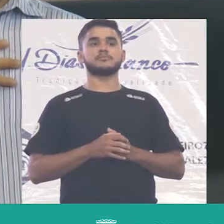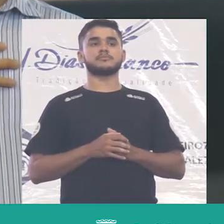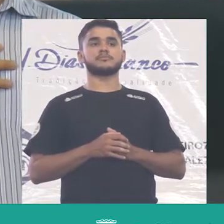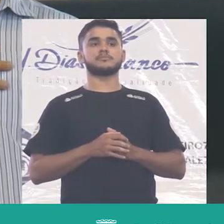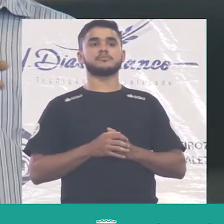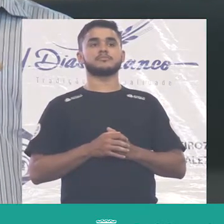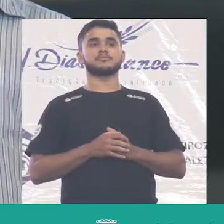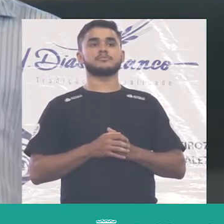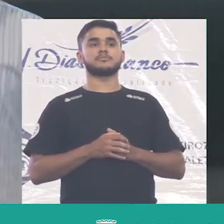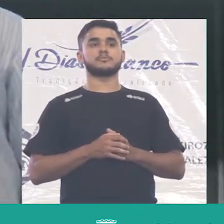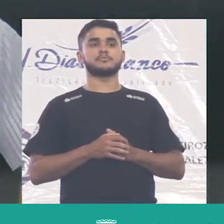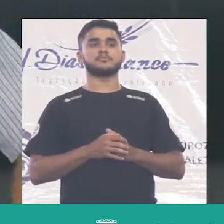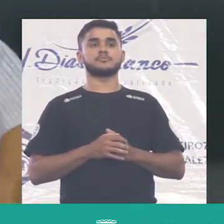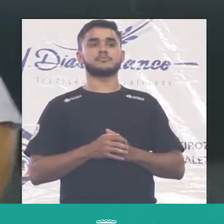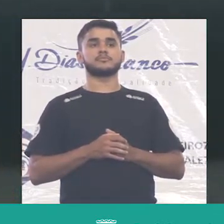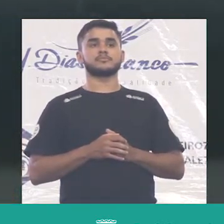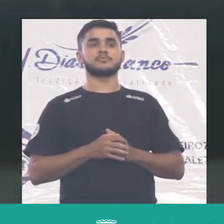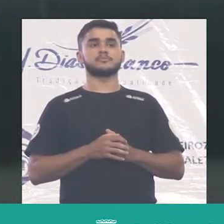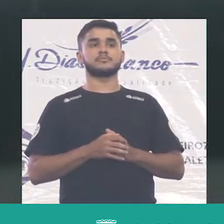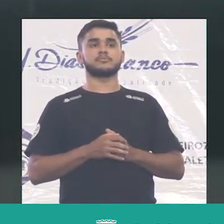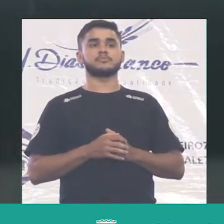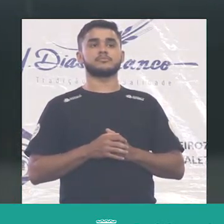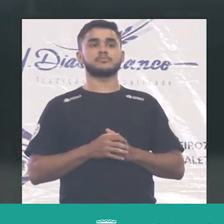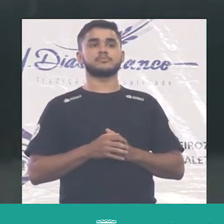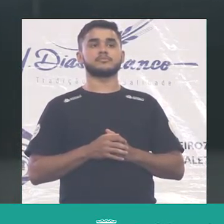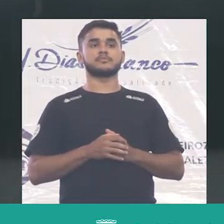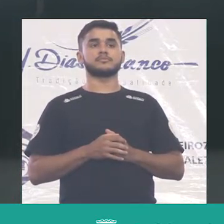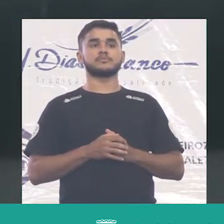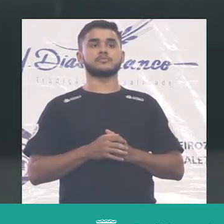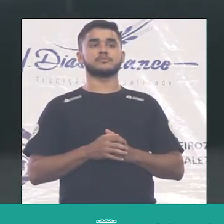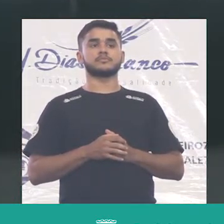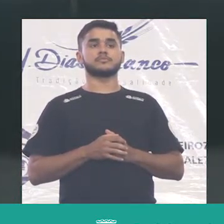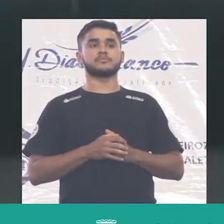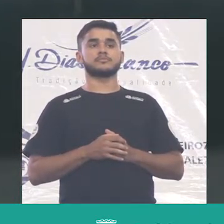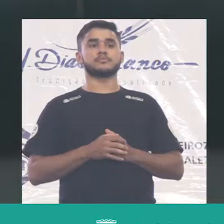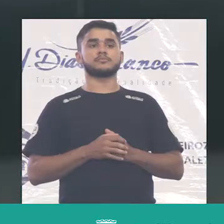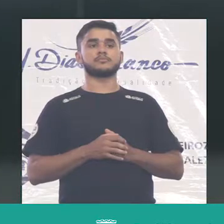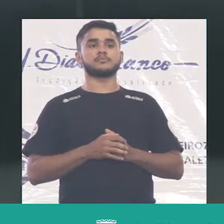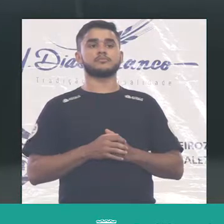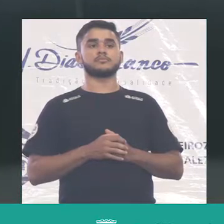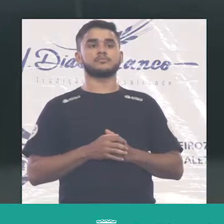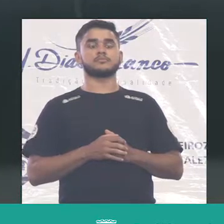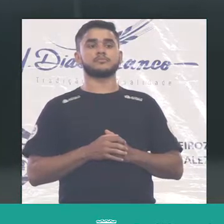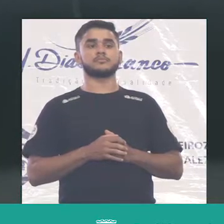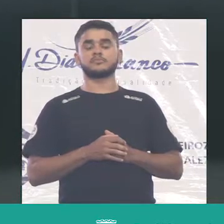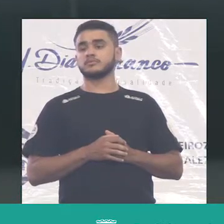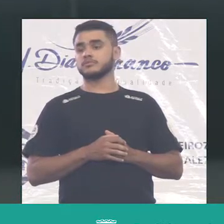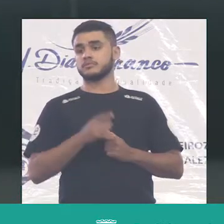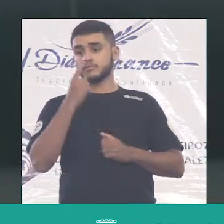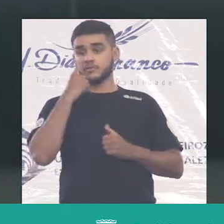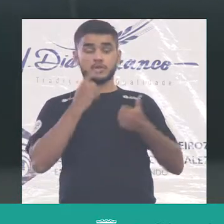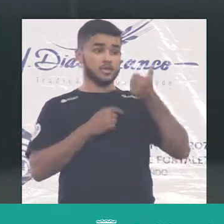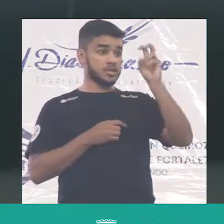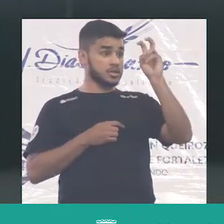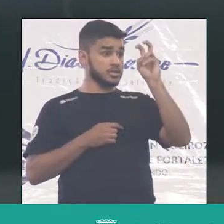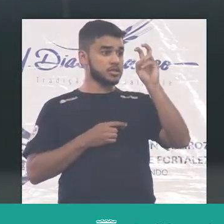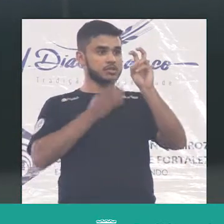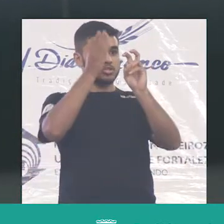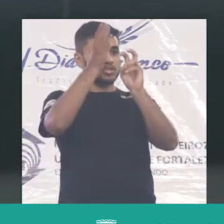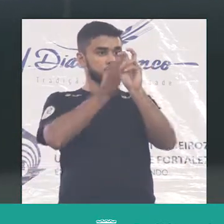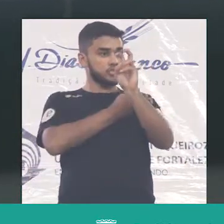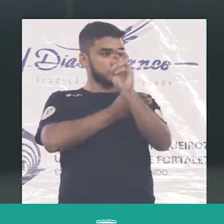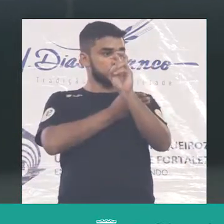E olha como é que eu vou fazer essa conta, ó. Não tem o 15? Risco 5.